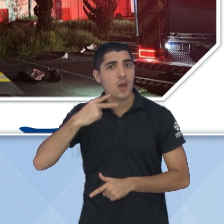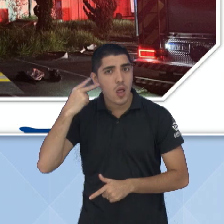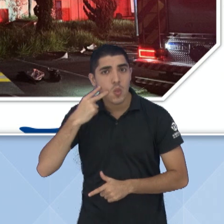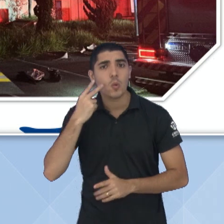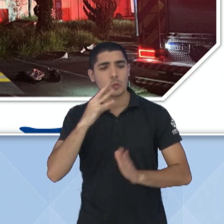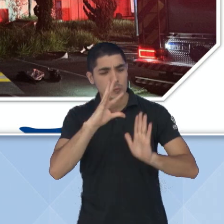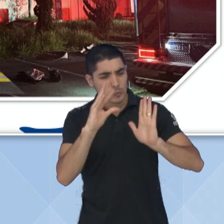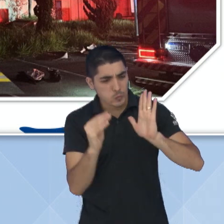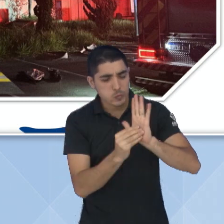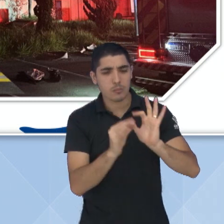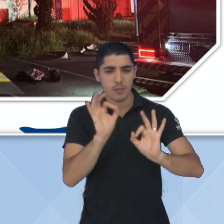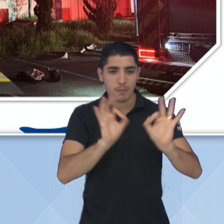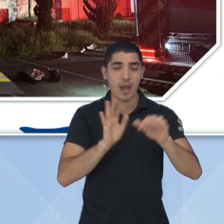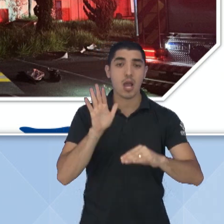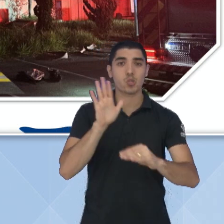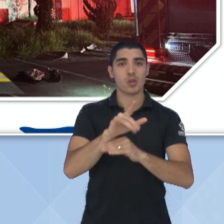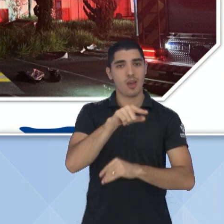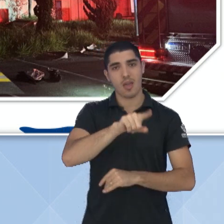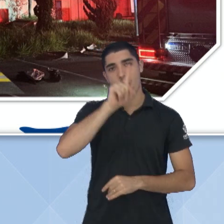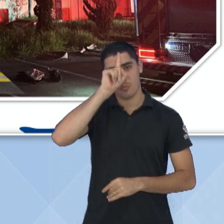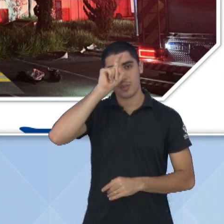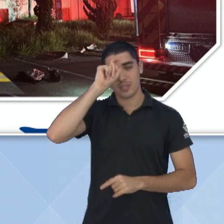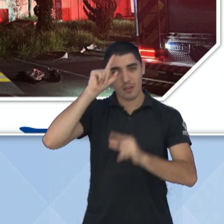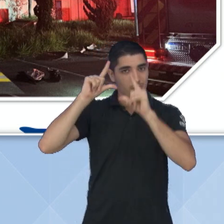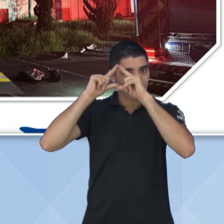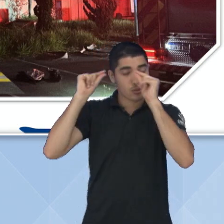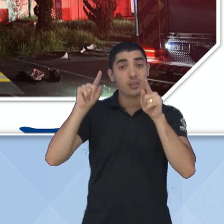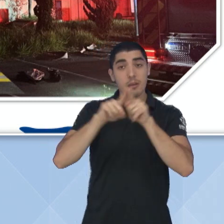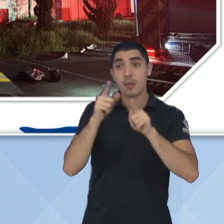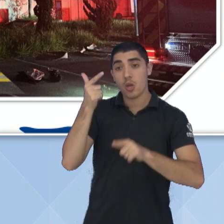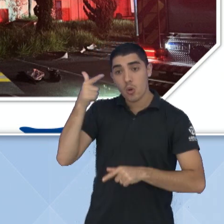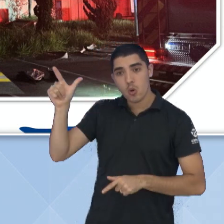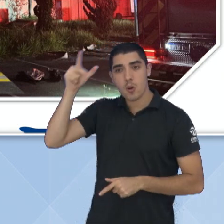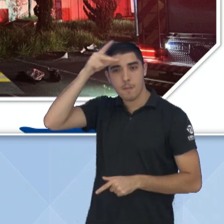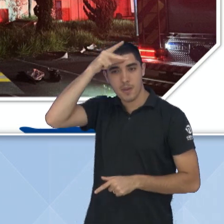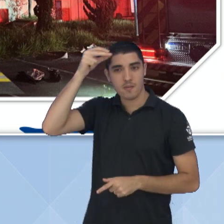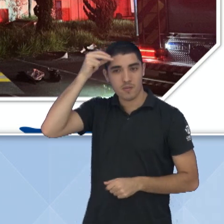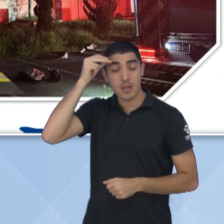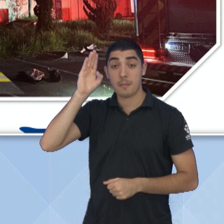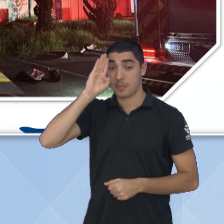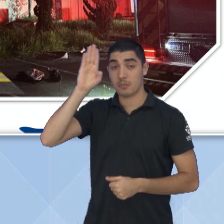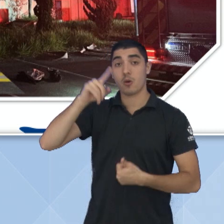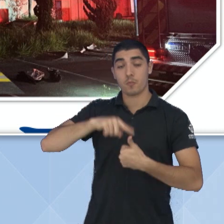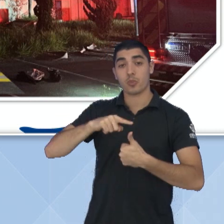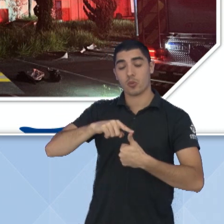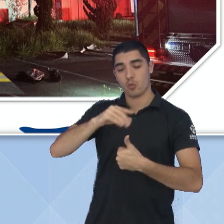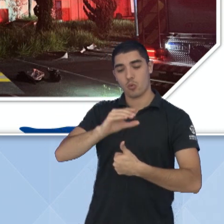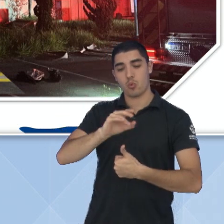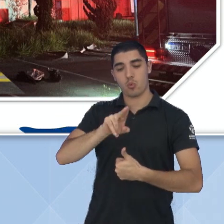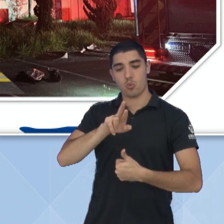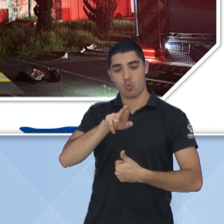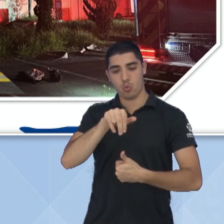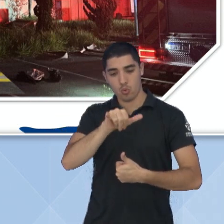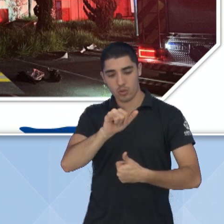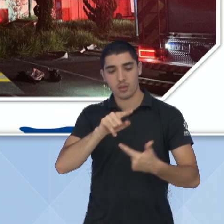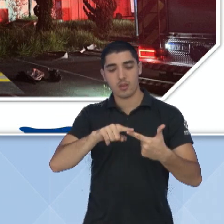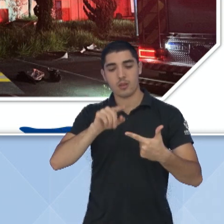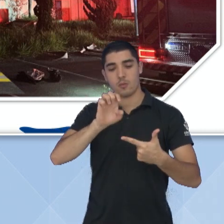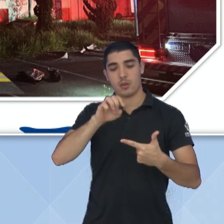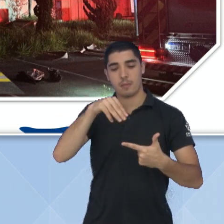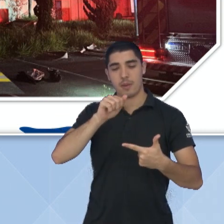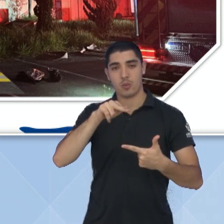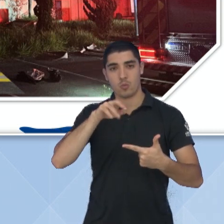visão, de outros prefeitos, principalmente o Cury Emanuel. Agora vou ler um pouquinho da história do